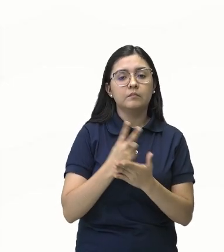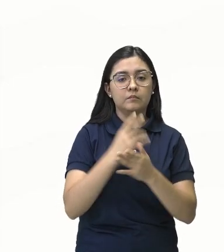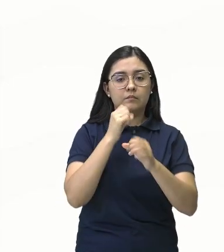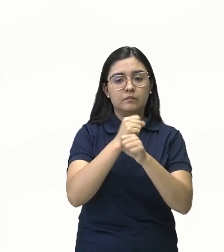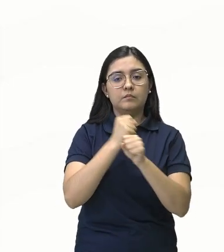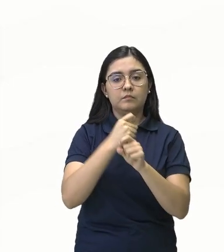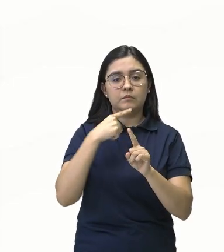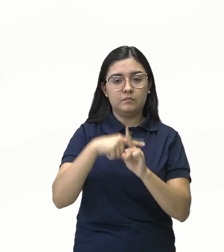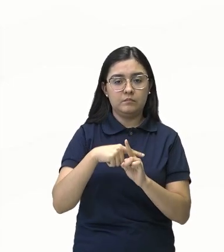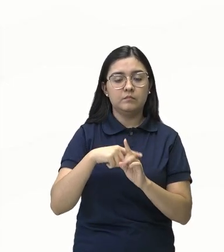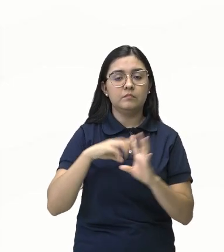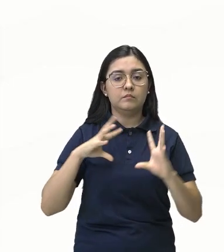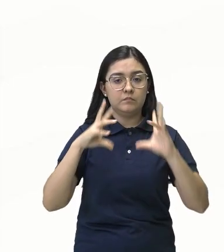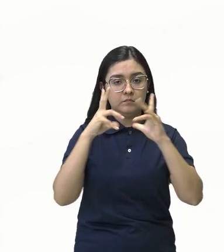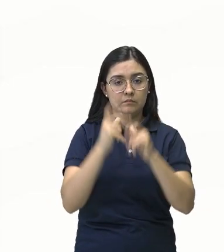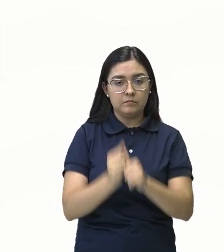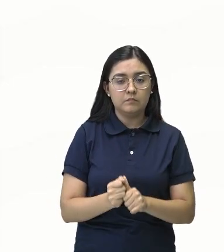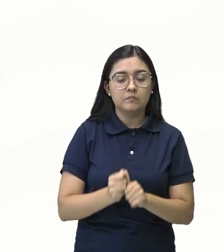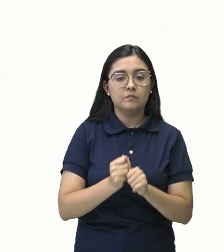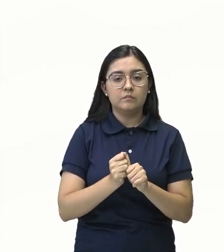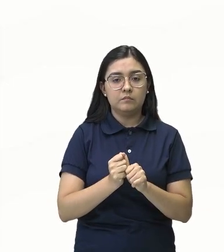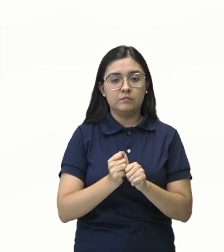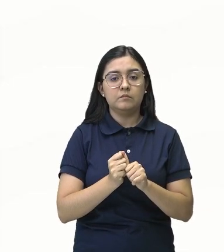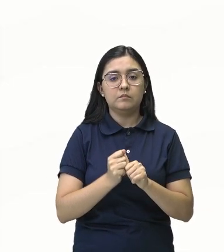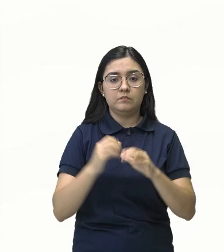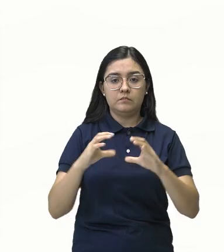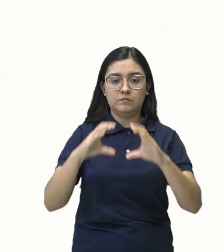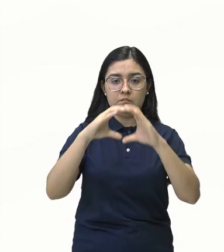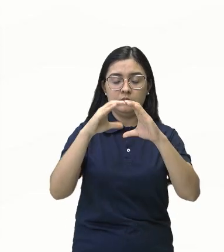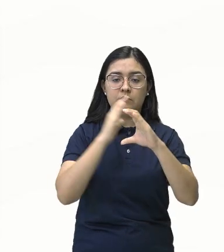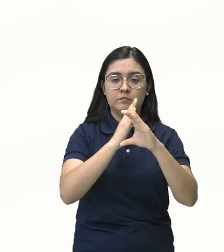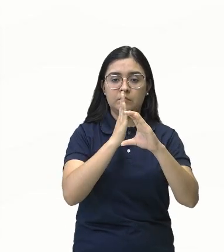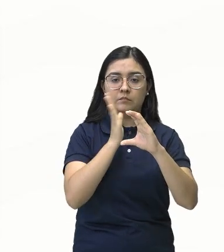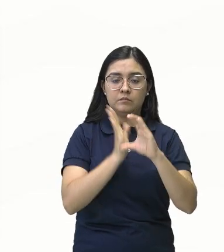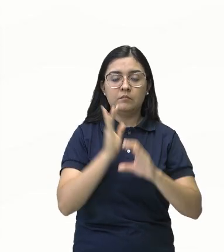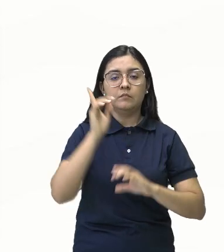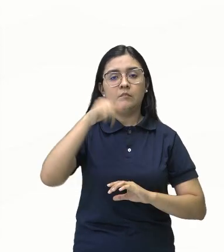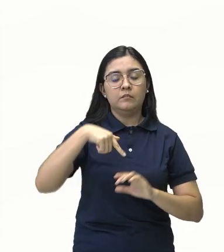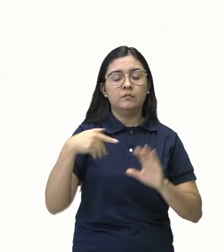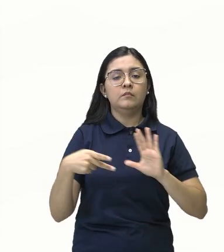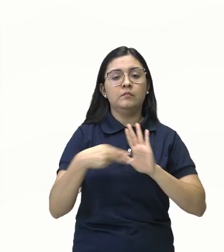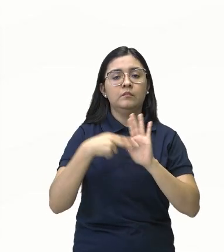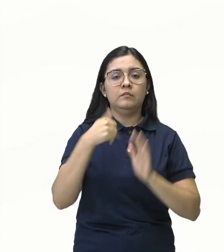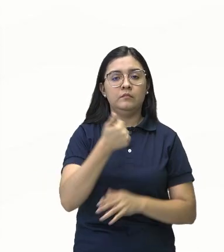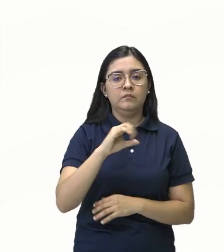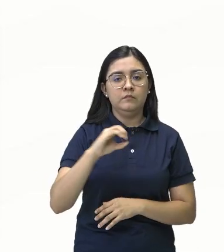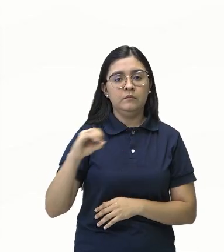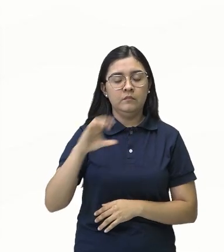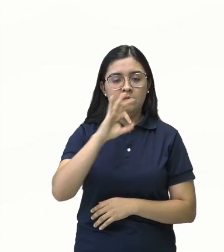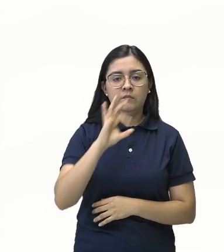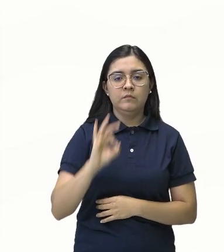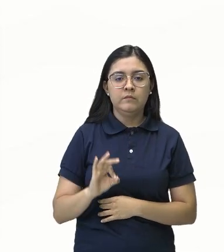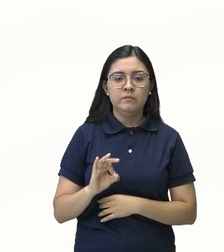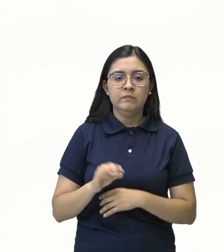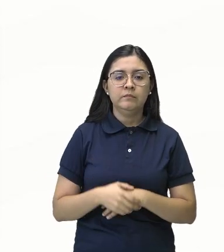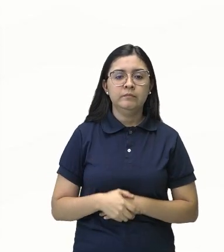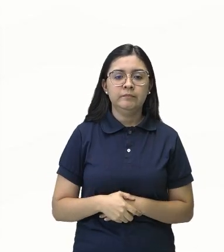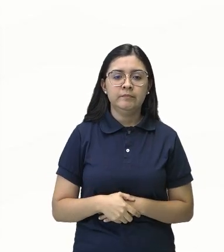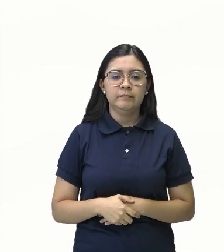soma de todos os valores de um gráfico de pizza ou de setores, a soma tem que dar